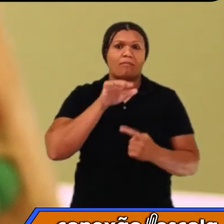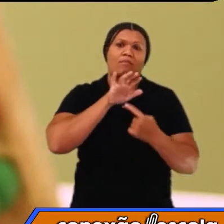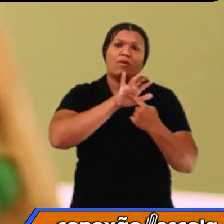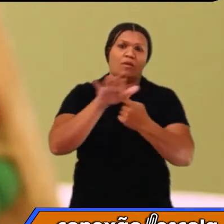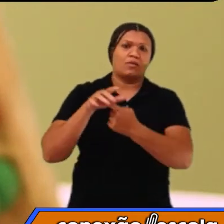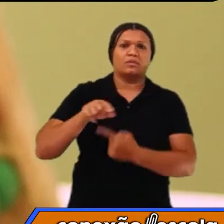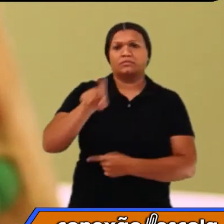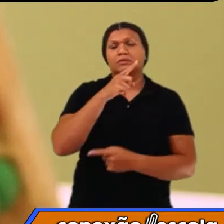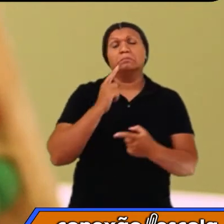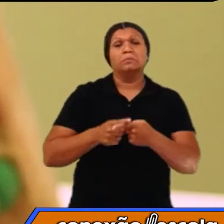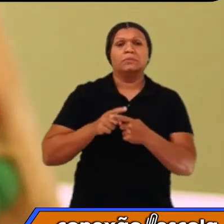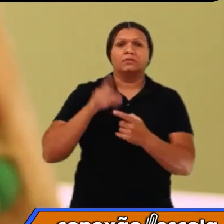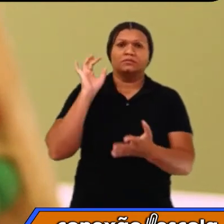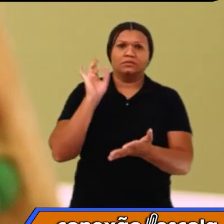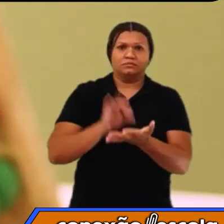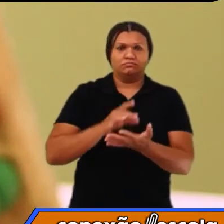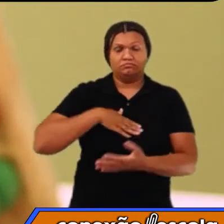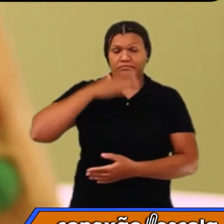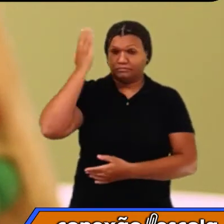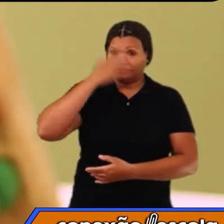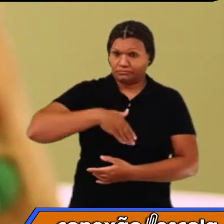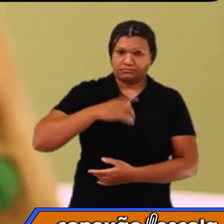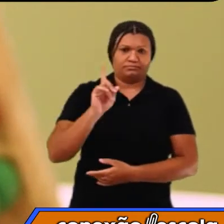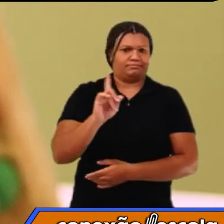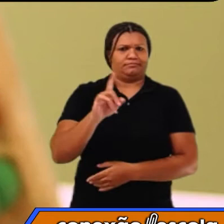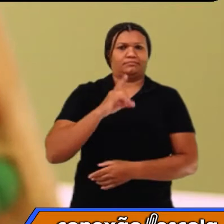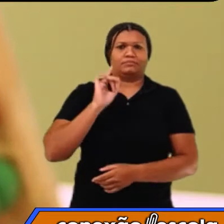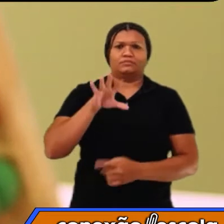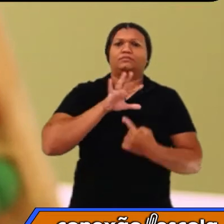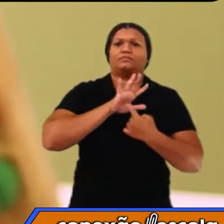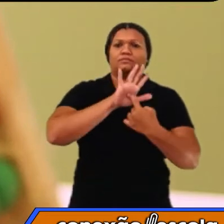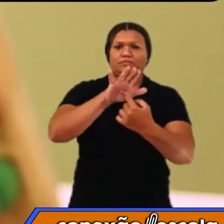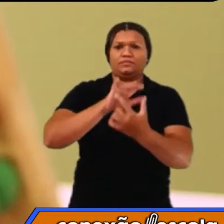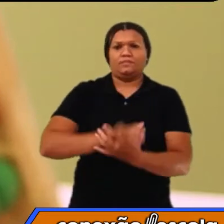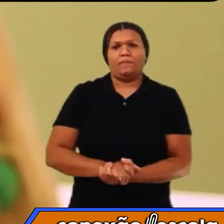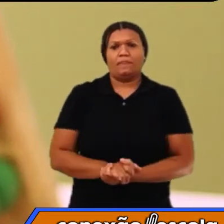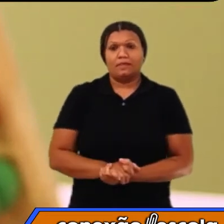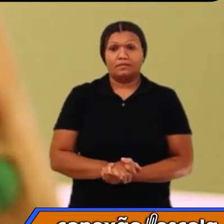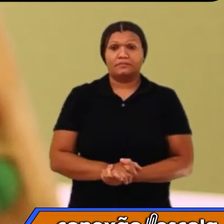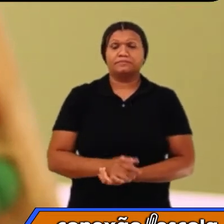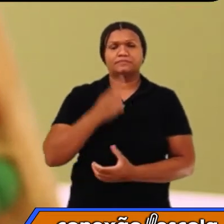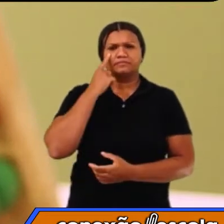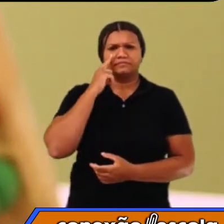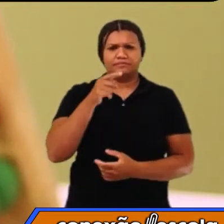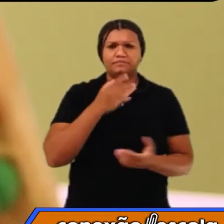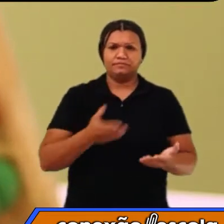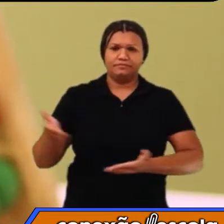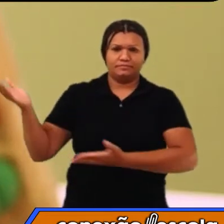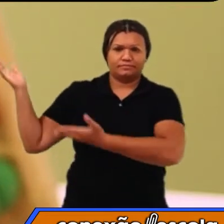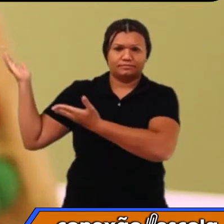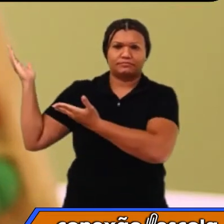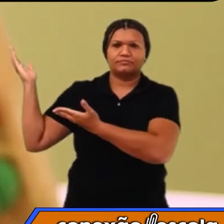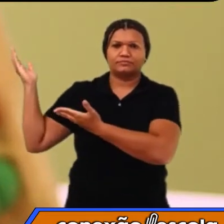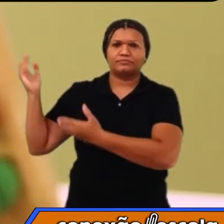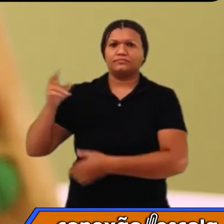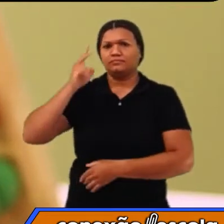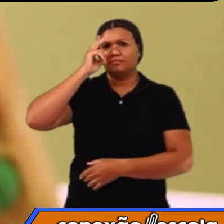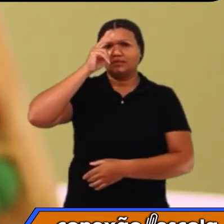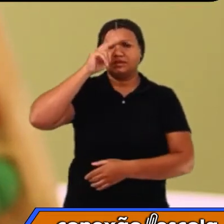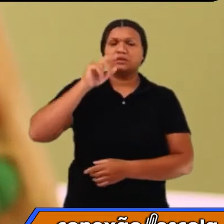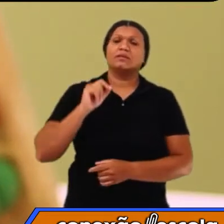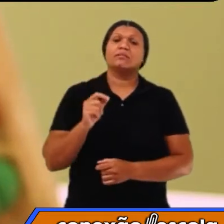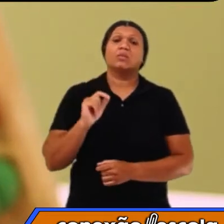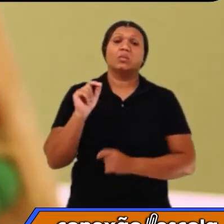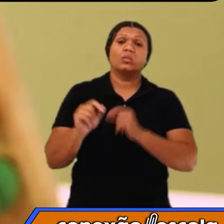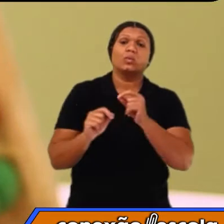você porque que isso é verdade eu não vou provar eu vou mostrar Tá bom então ela aqui lembra da divisão de potência de mesma